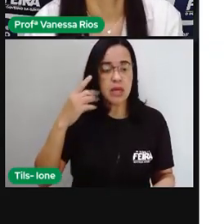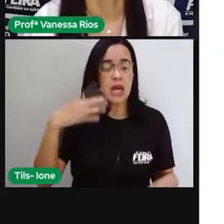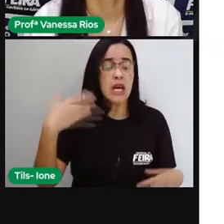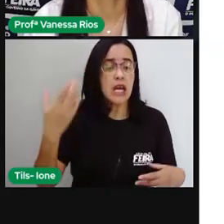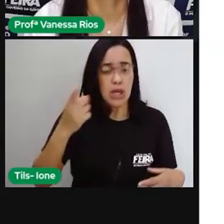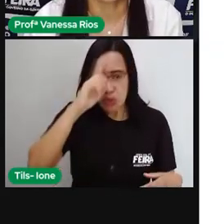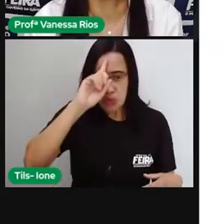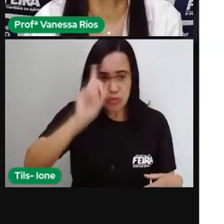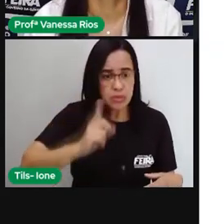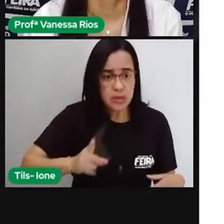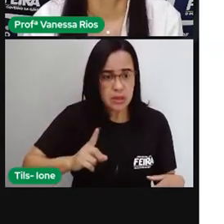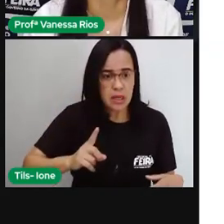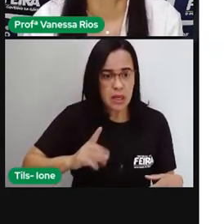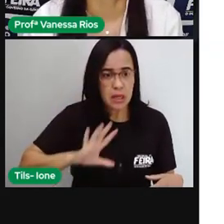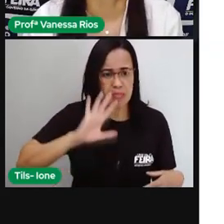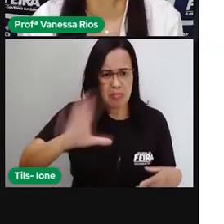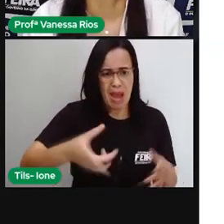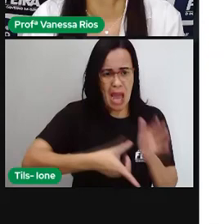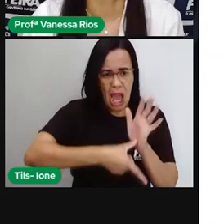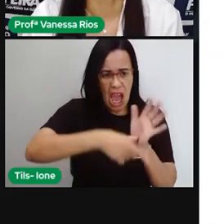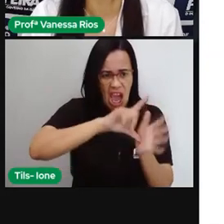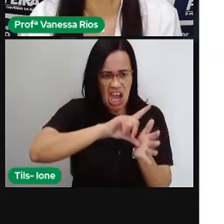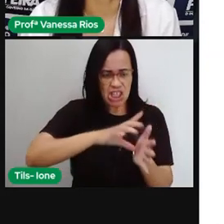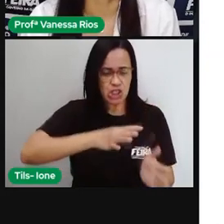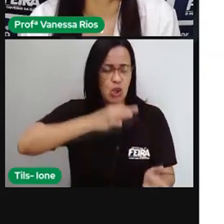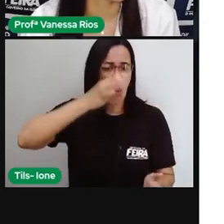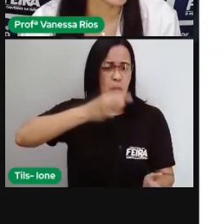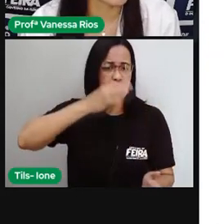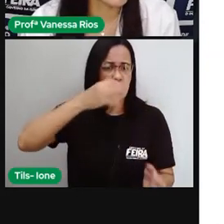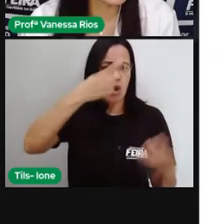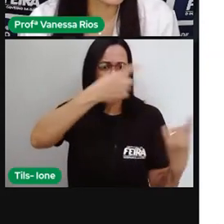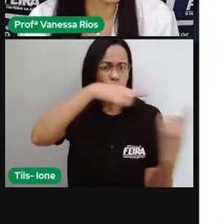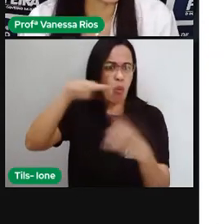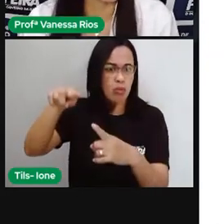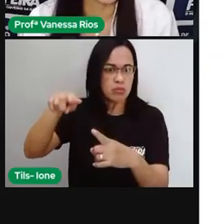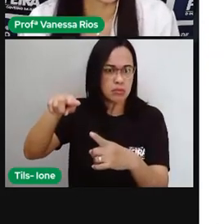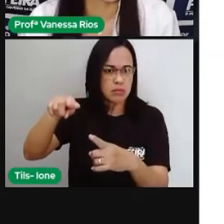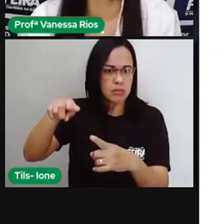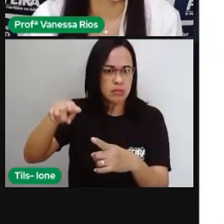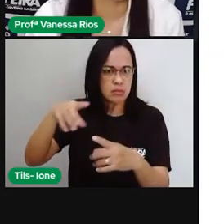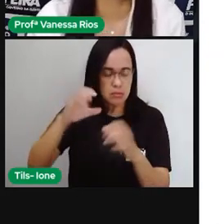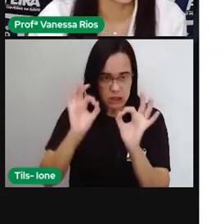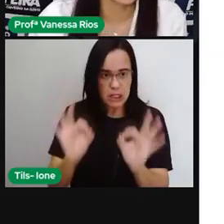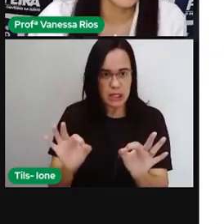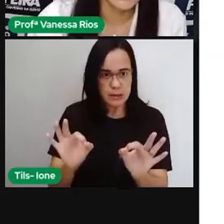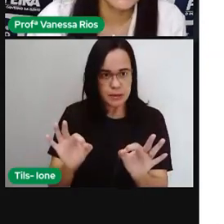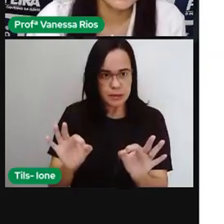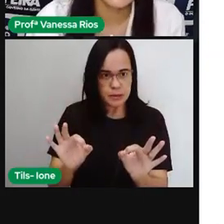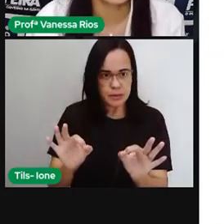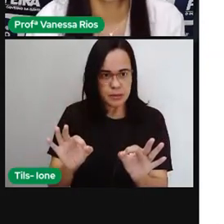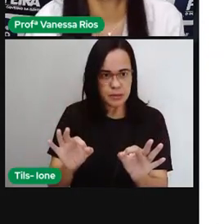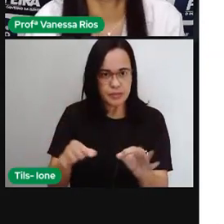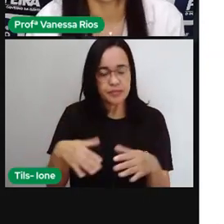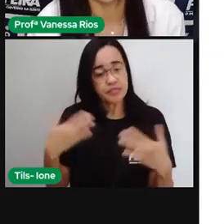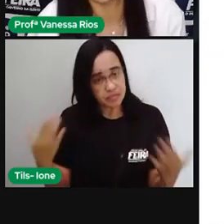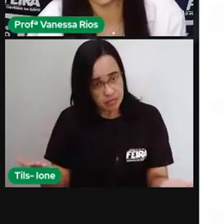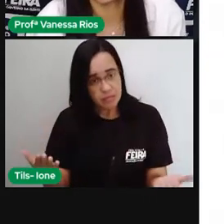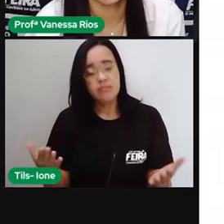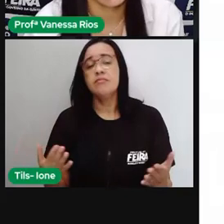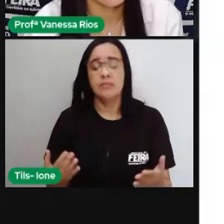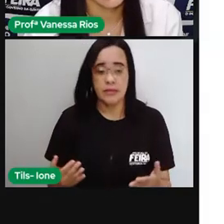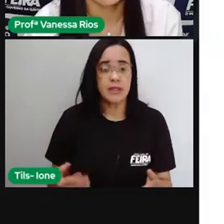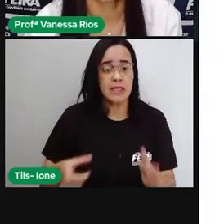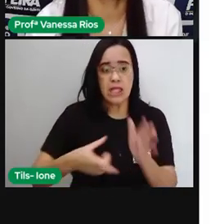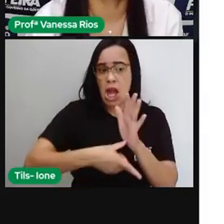está, de fato, condizendo com o que você está pensando. Então, é eu pensar que algo é ruim, mas eu